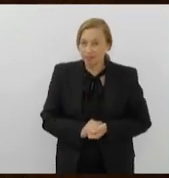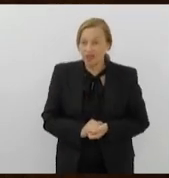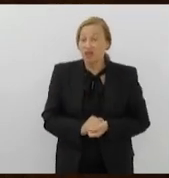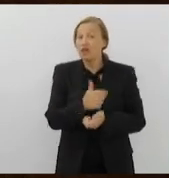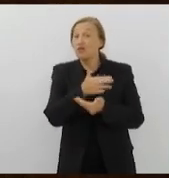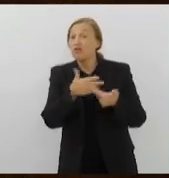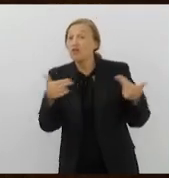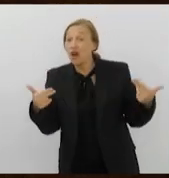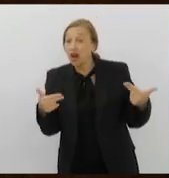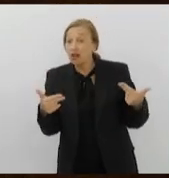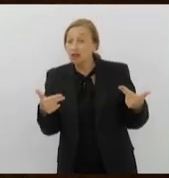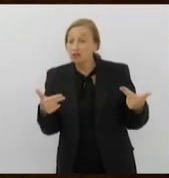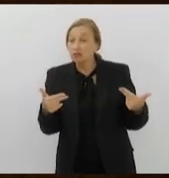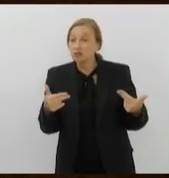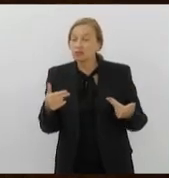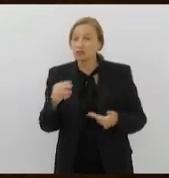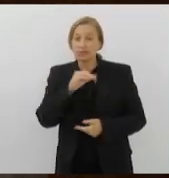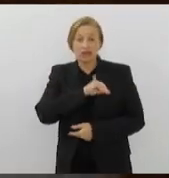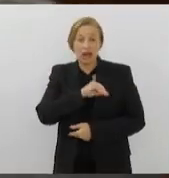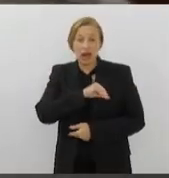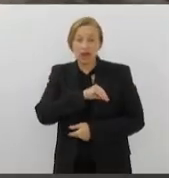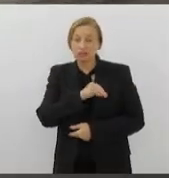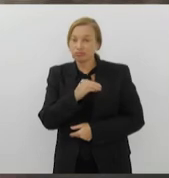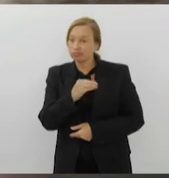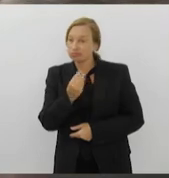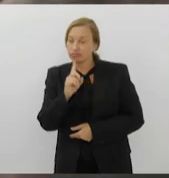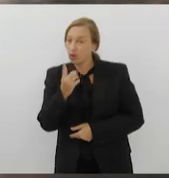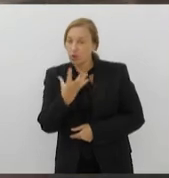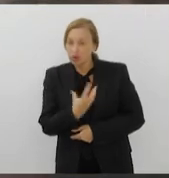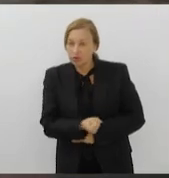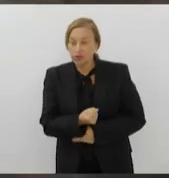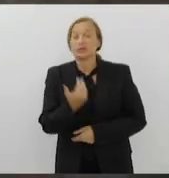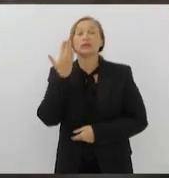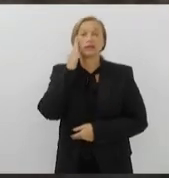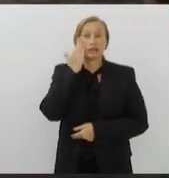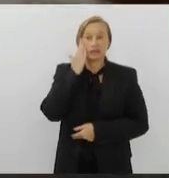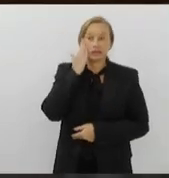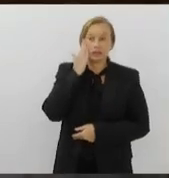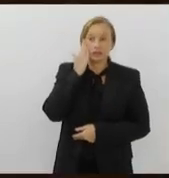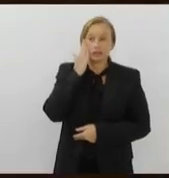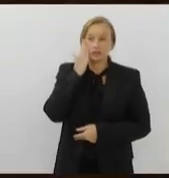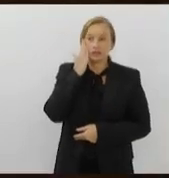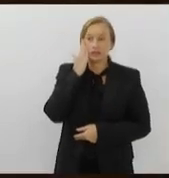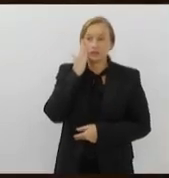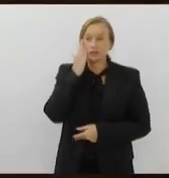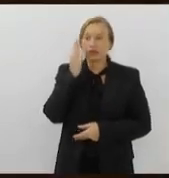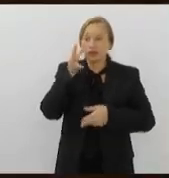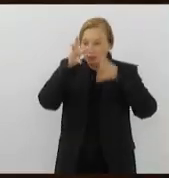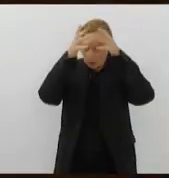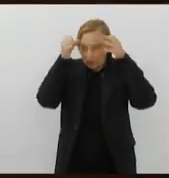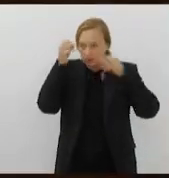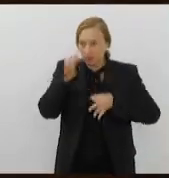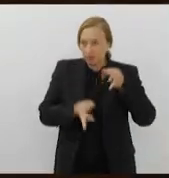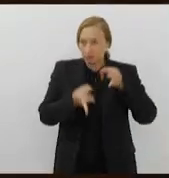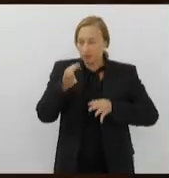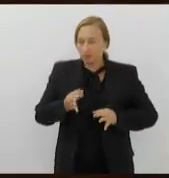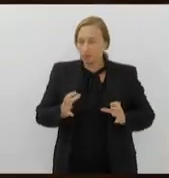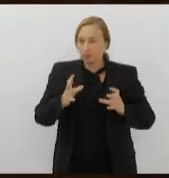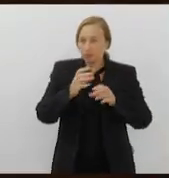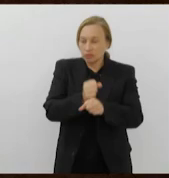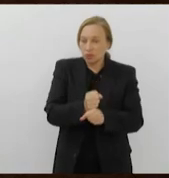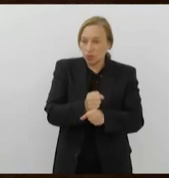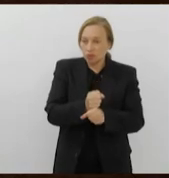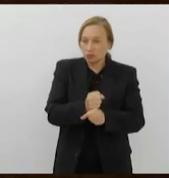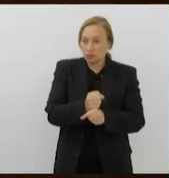Muitos sem receber o seu salário. A gente entende que o Tribunal de Contas é necessário para fazer o controle,